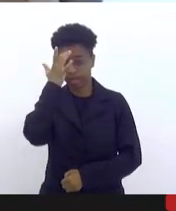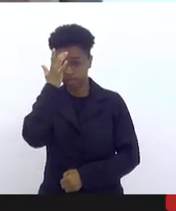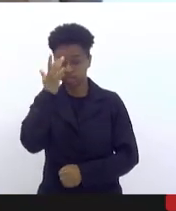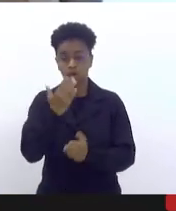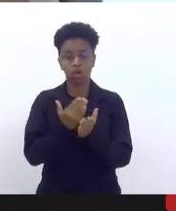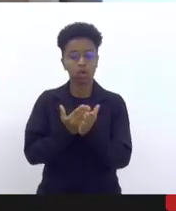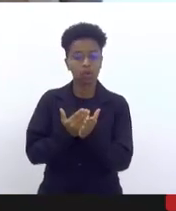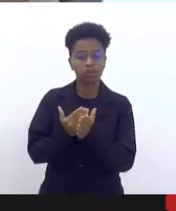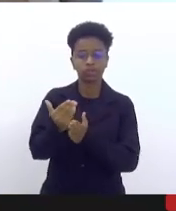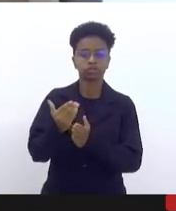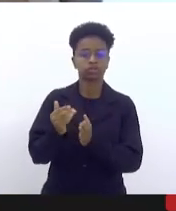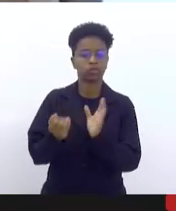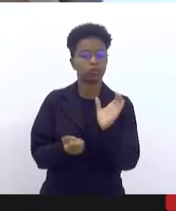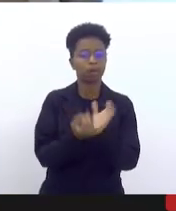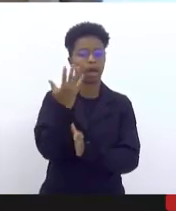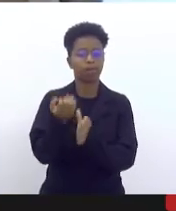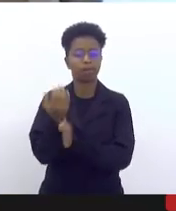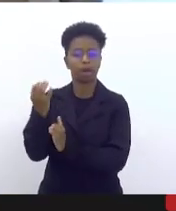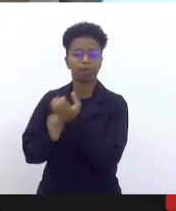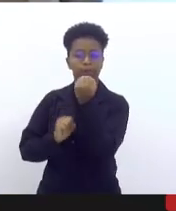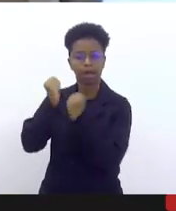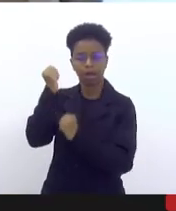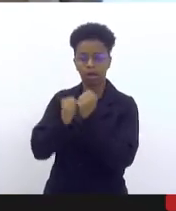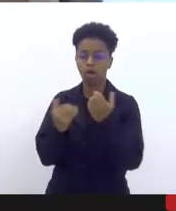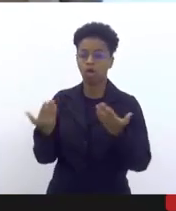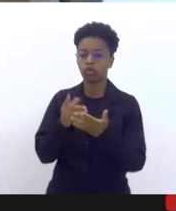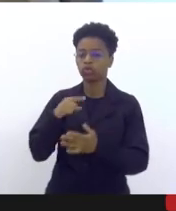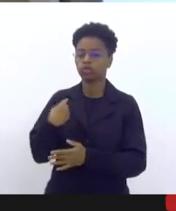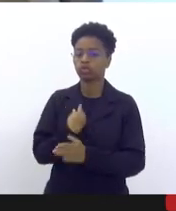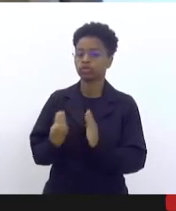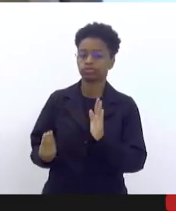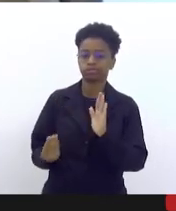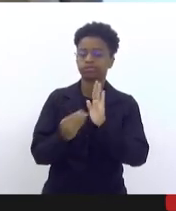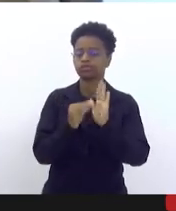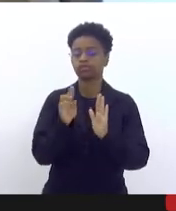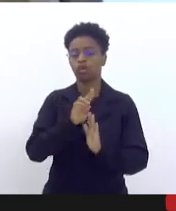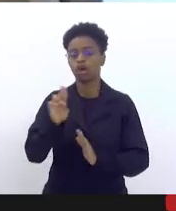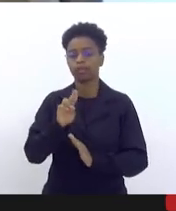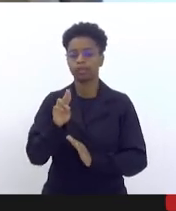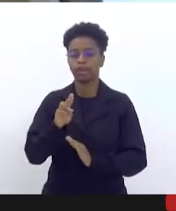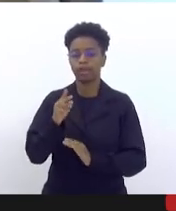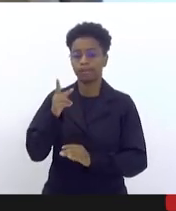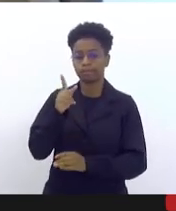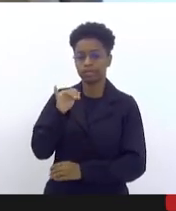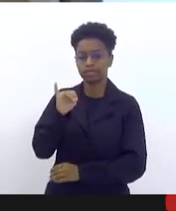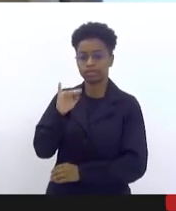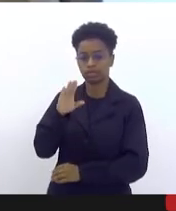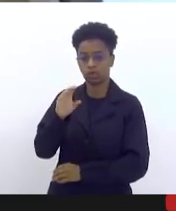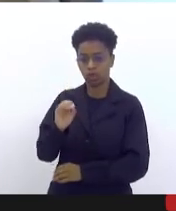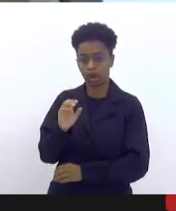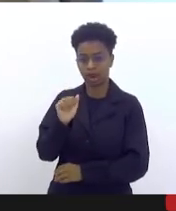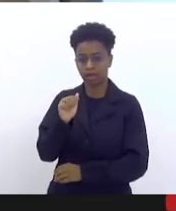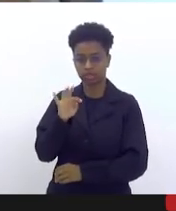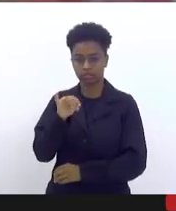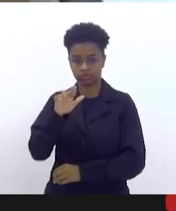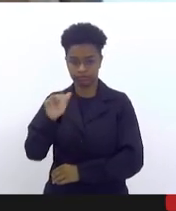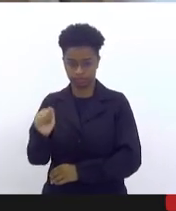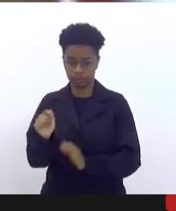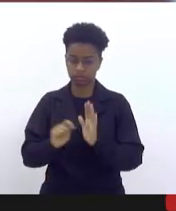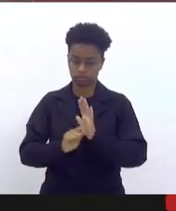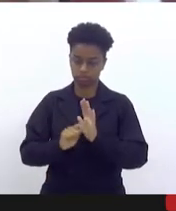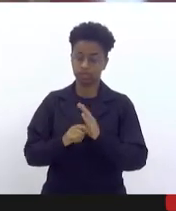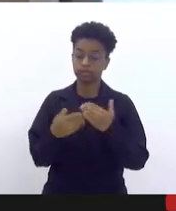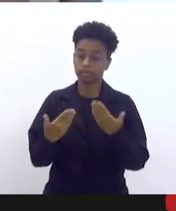operação e são essas drogas que a gente chama hoje de novas drogas psicoativas e como em princípio as pessoas